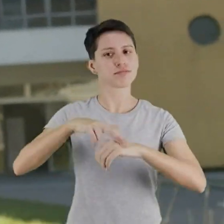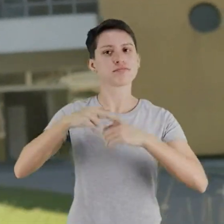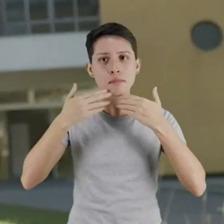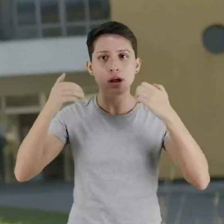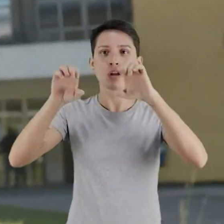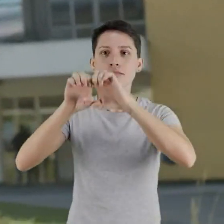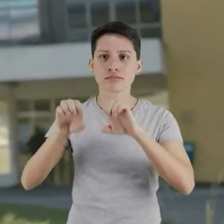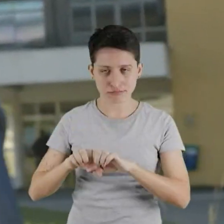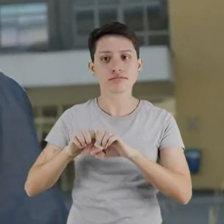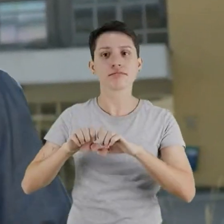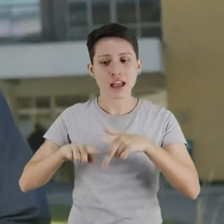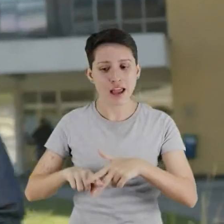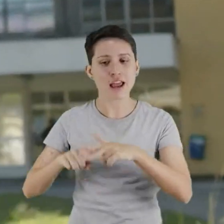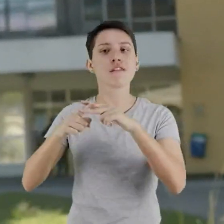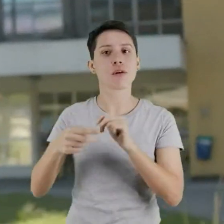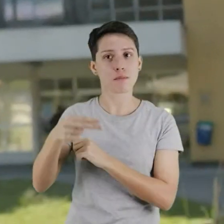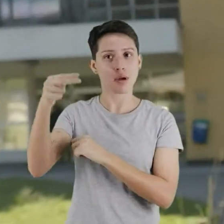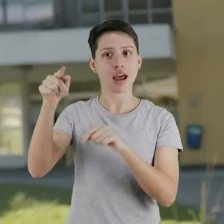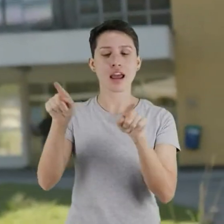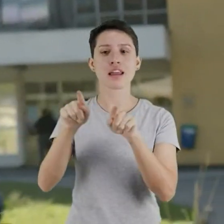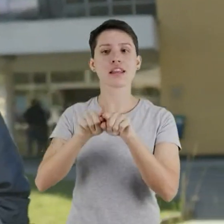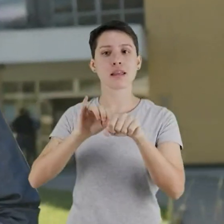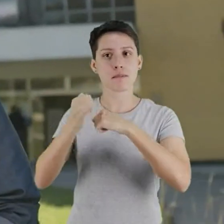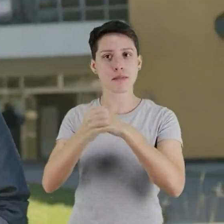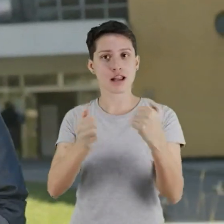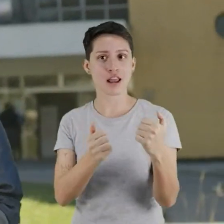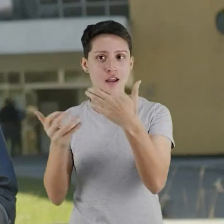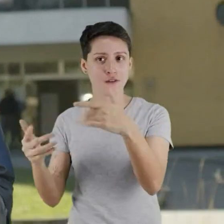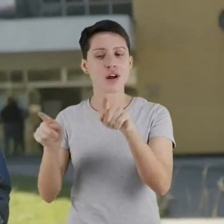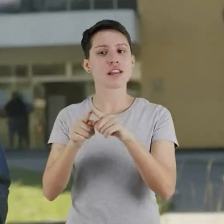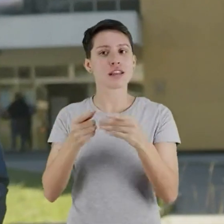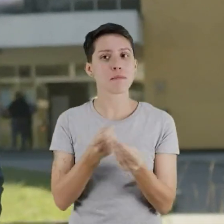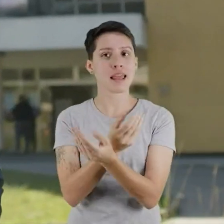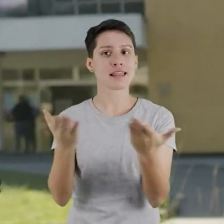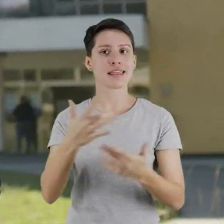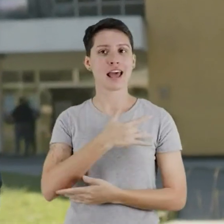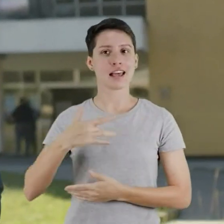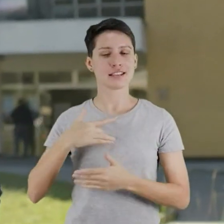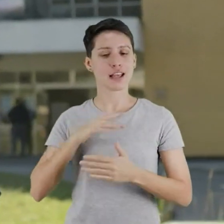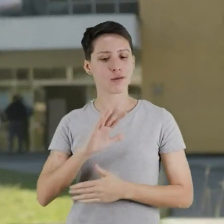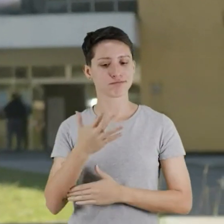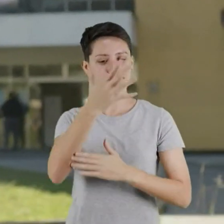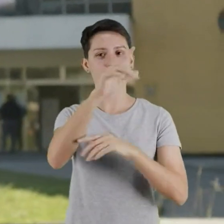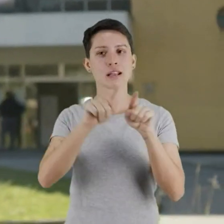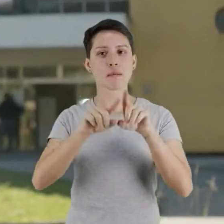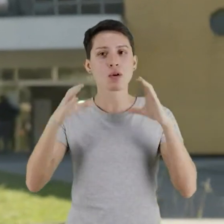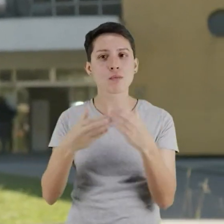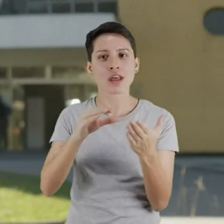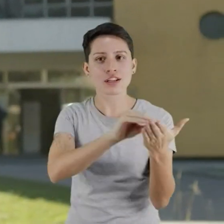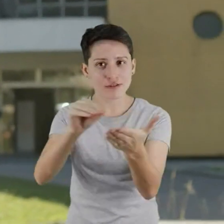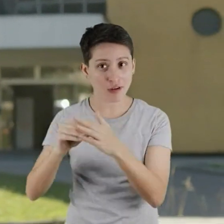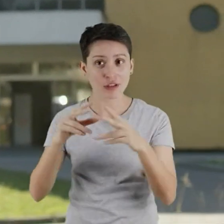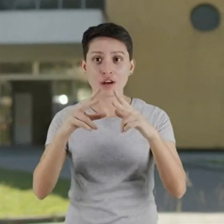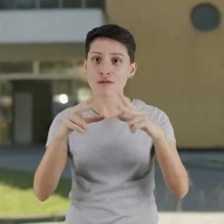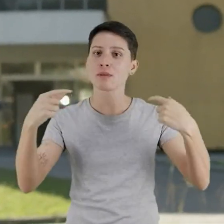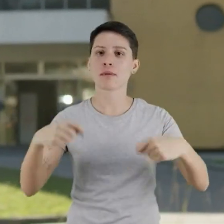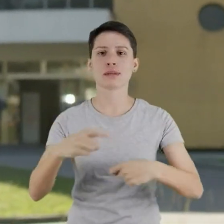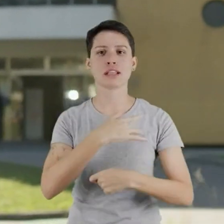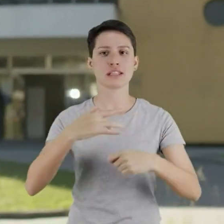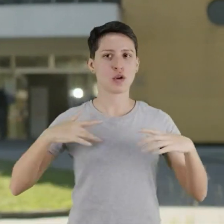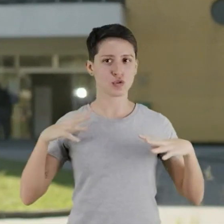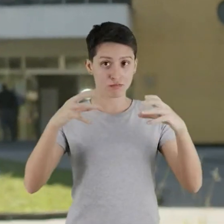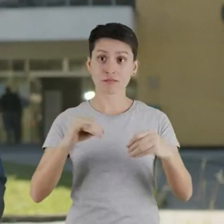Vamos recuperar a UPA Sul, reformar a do norte e a do continente e levar saúde até os morros e comunidades menos atendidas. Floripa